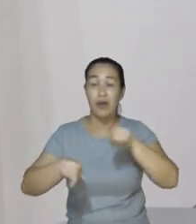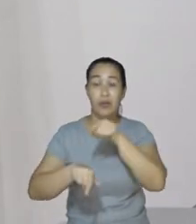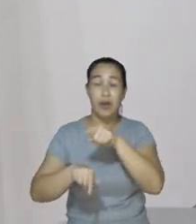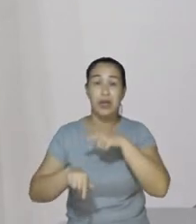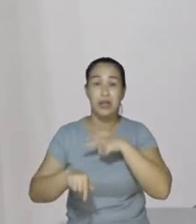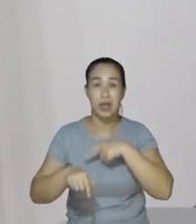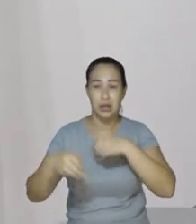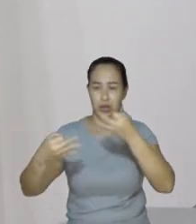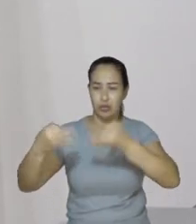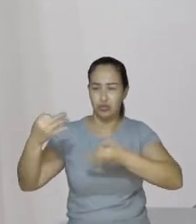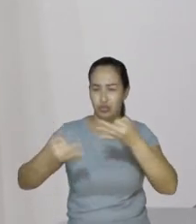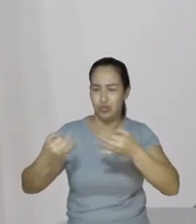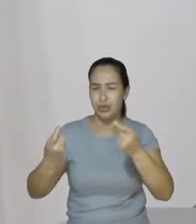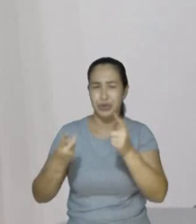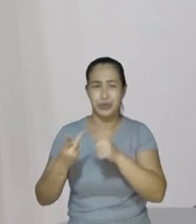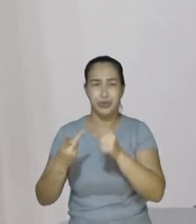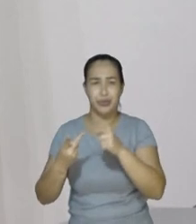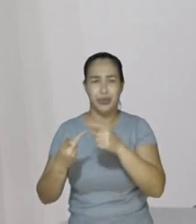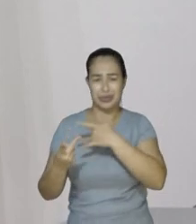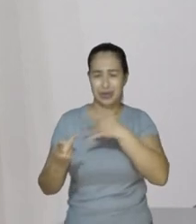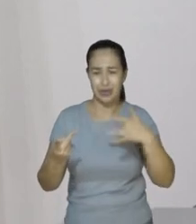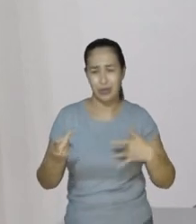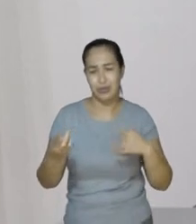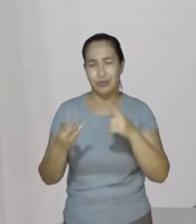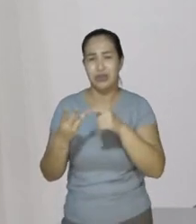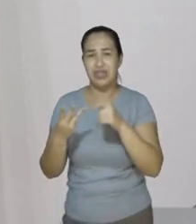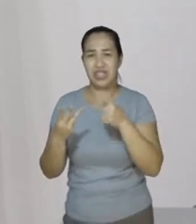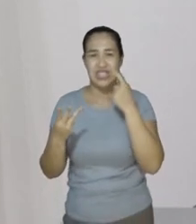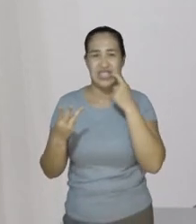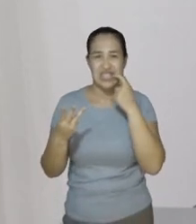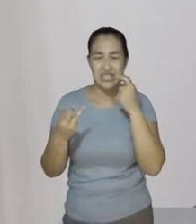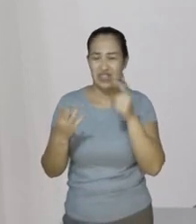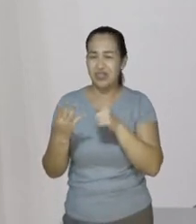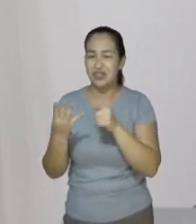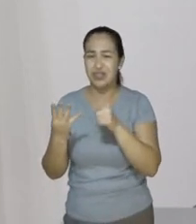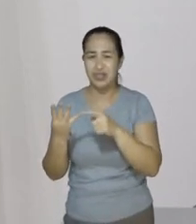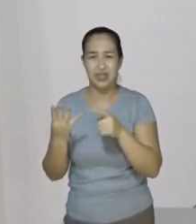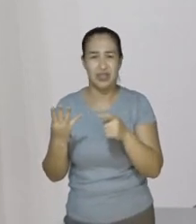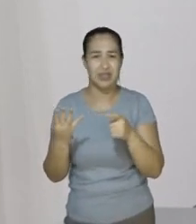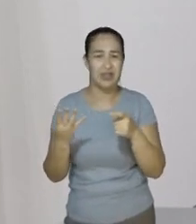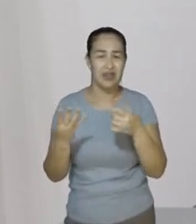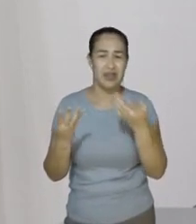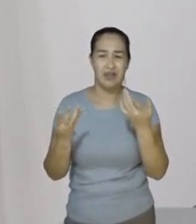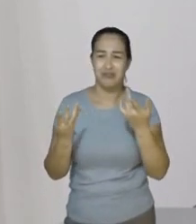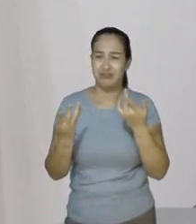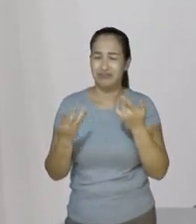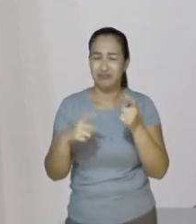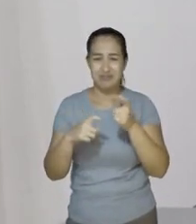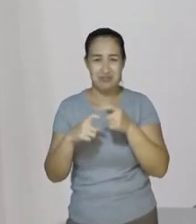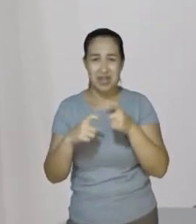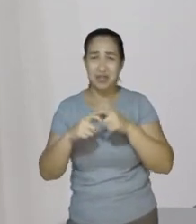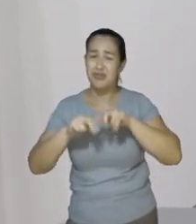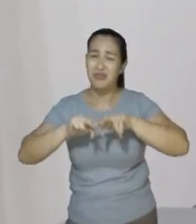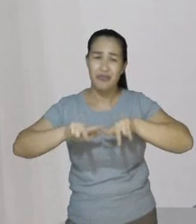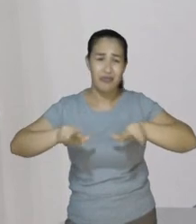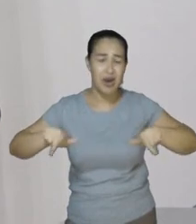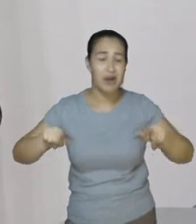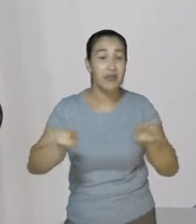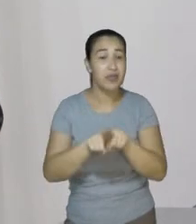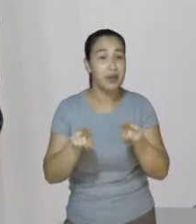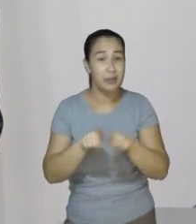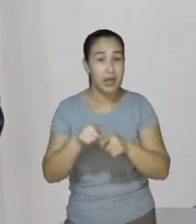interior do estado, atendendo as pessoas. Eu tenho uma maior carreta de som hoje no nosso estado para fazer marchas para Jesus, trabalho de